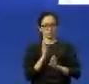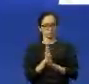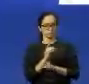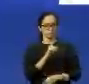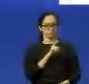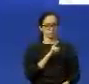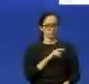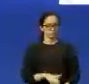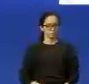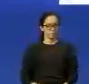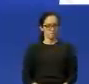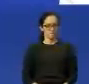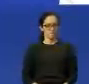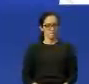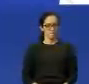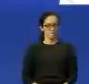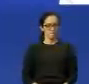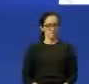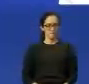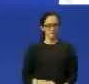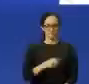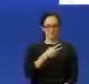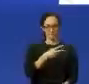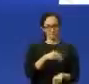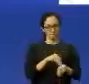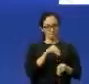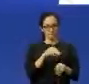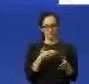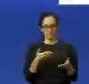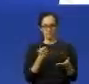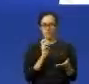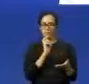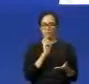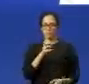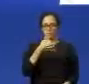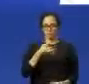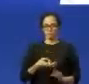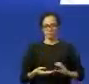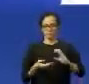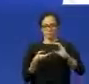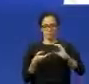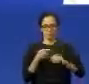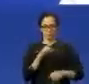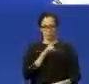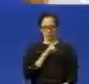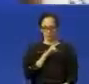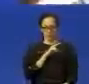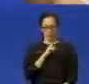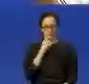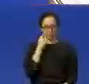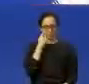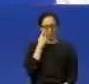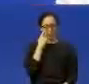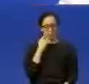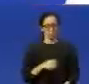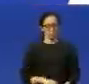permaneceu imóvel, né, no caso aí por 2 minutos. Então, a resposta C, a questão número